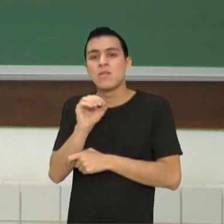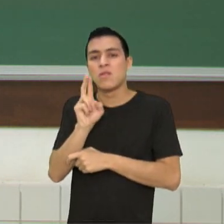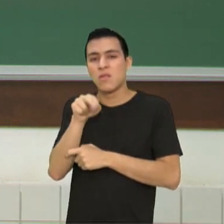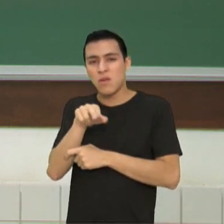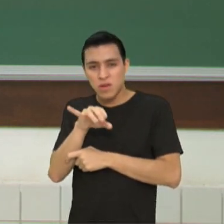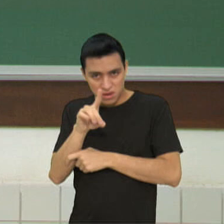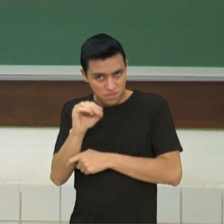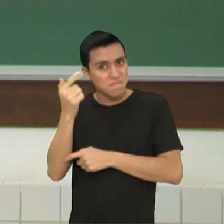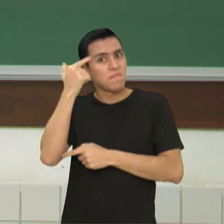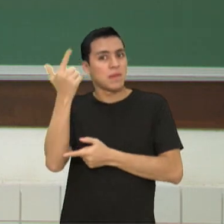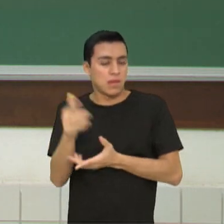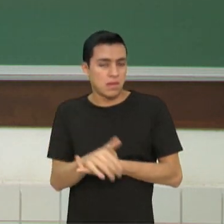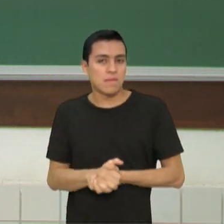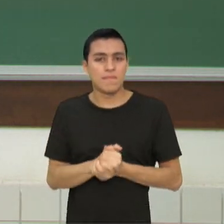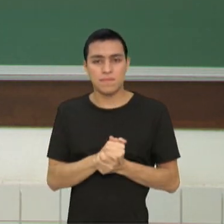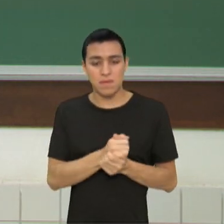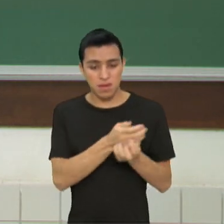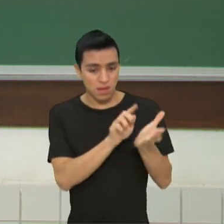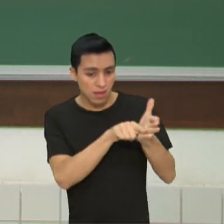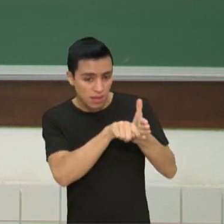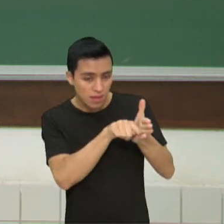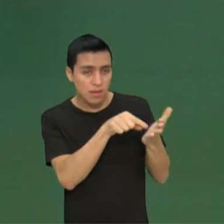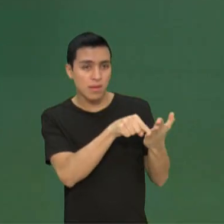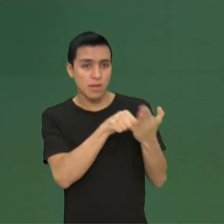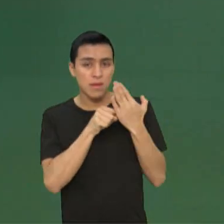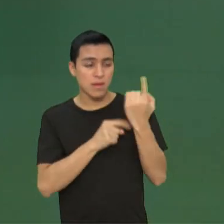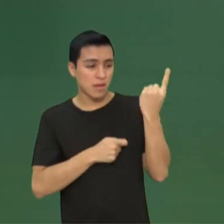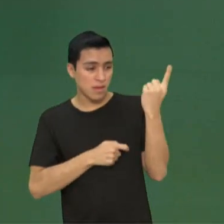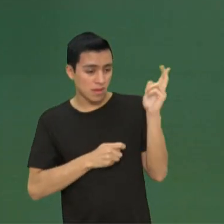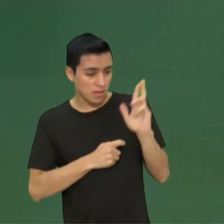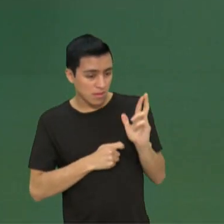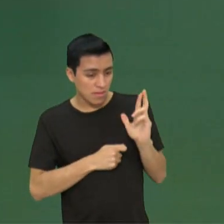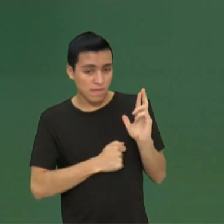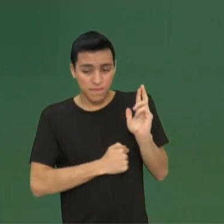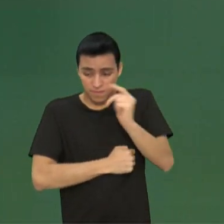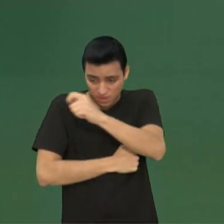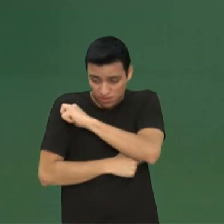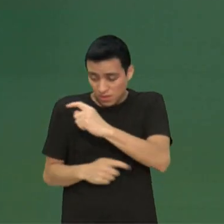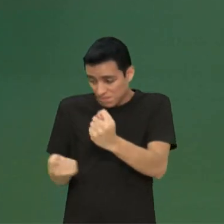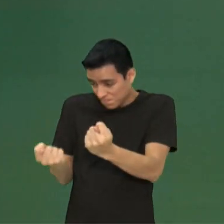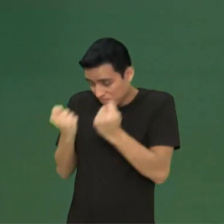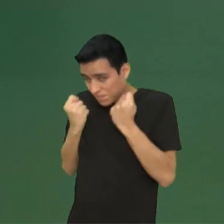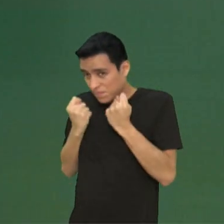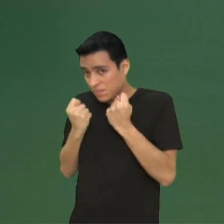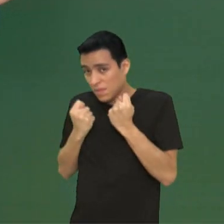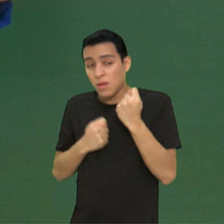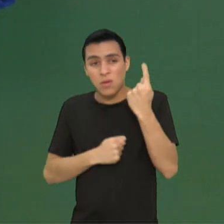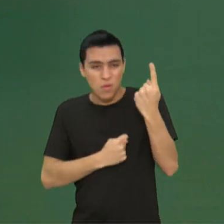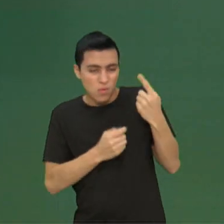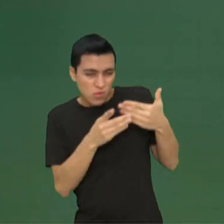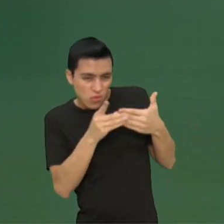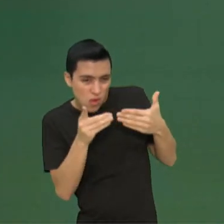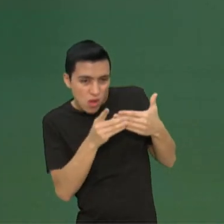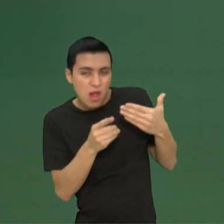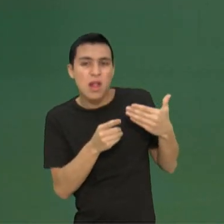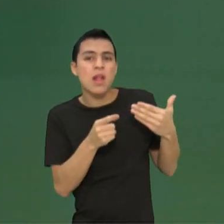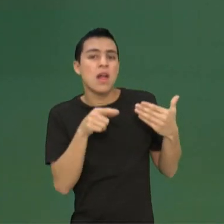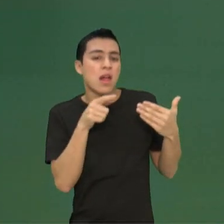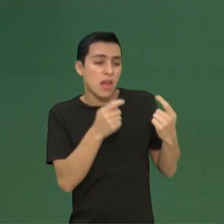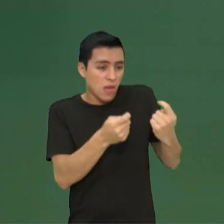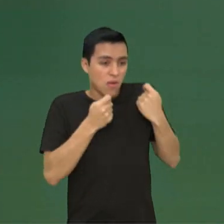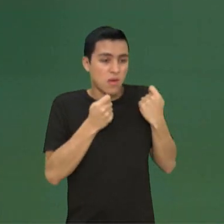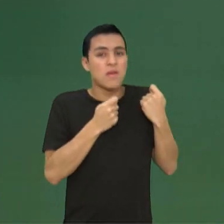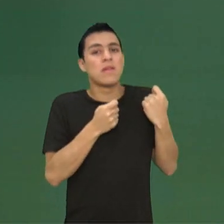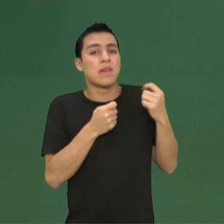Pensou? Aí uma pesquisa mostrou para nós que R$1 gasto em vacinas economiza, $1 em vacinas, $16